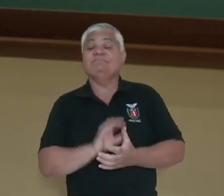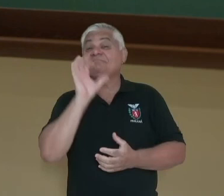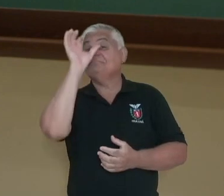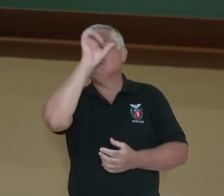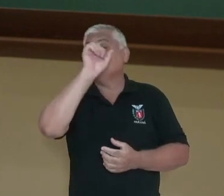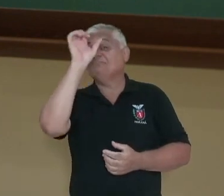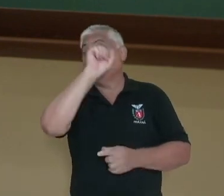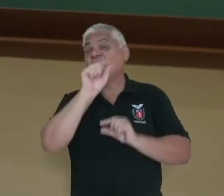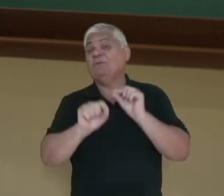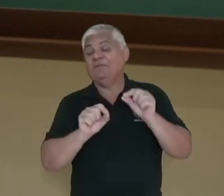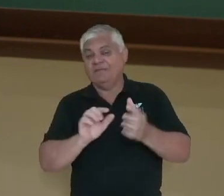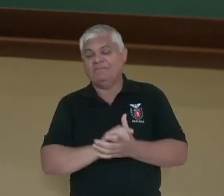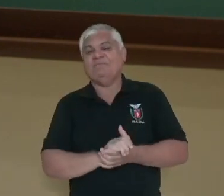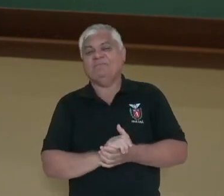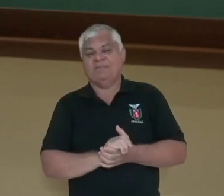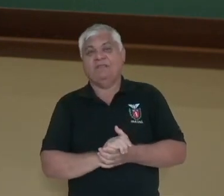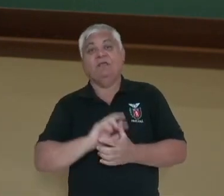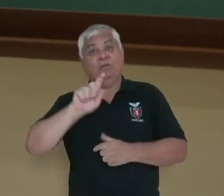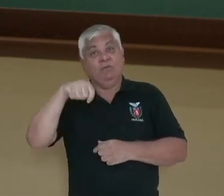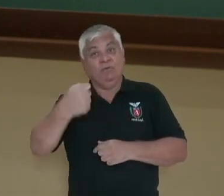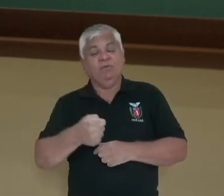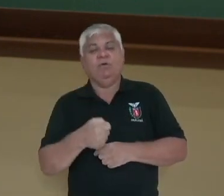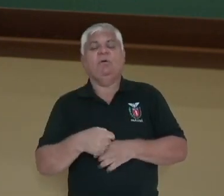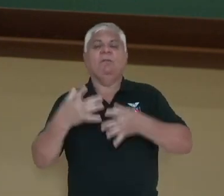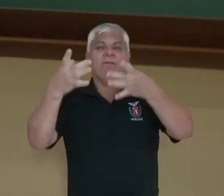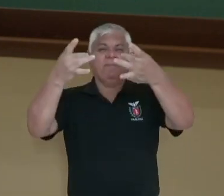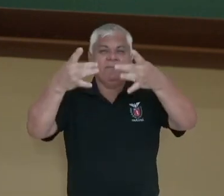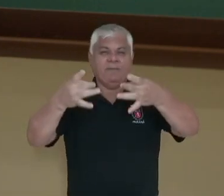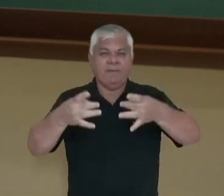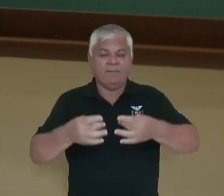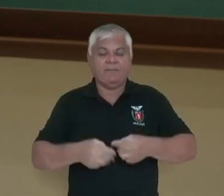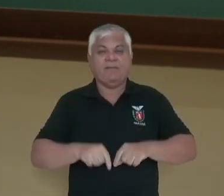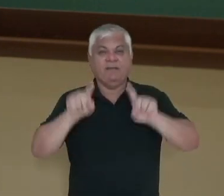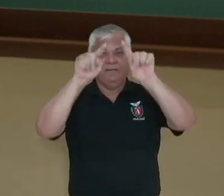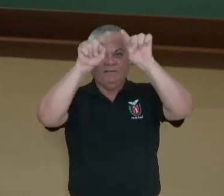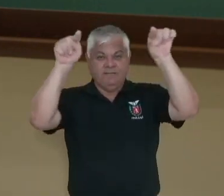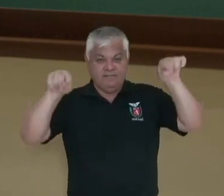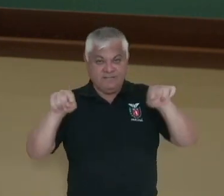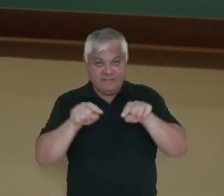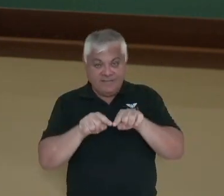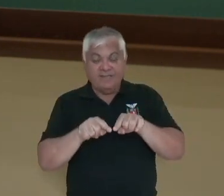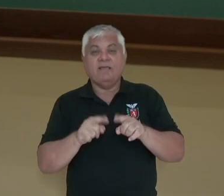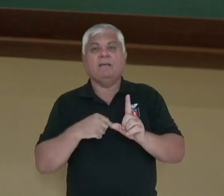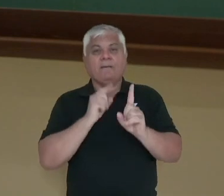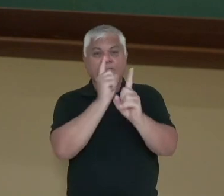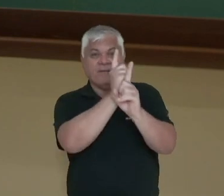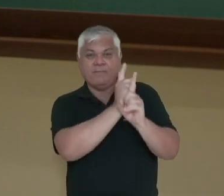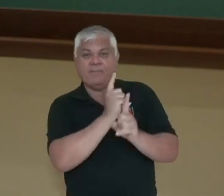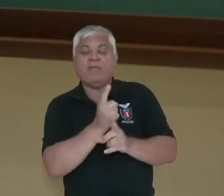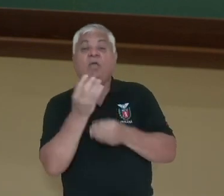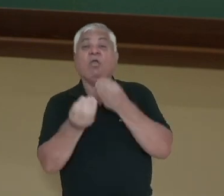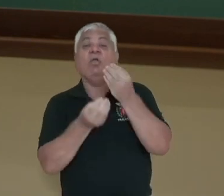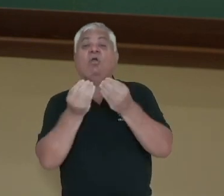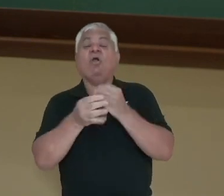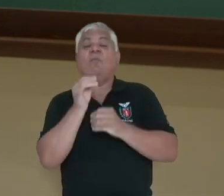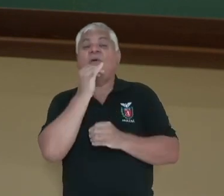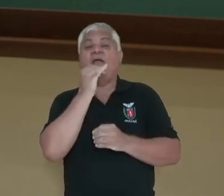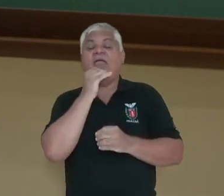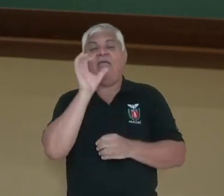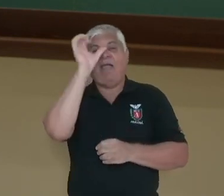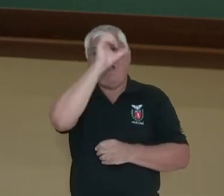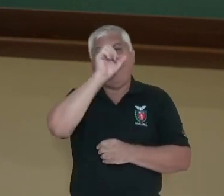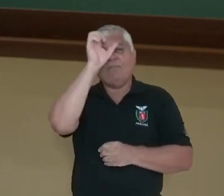nessa aula, pessoal? Então, nós falamos sobre a definição de matrizes, identificamos uma matriz genérica e aprendemos